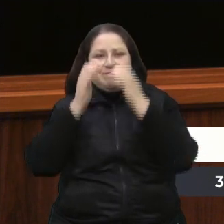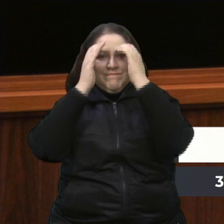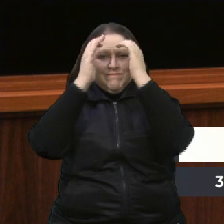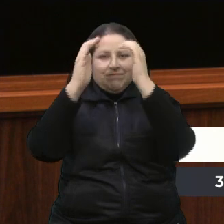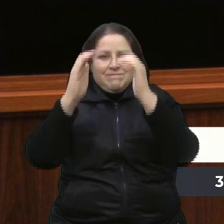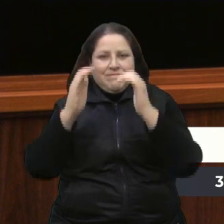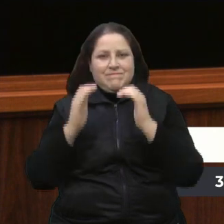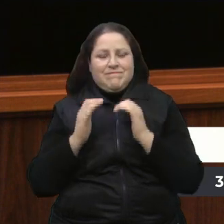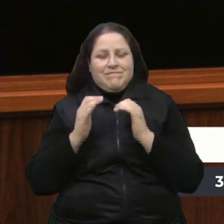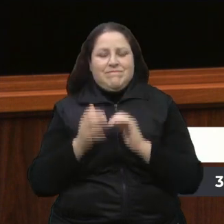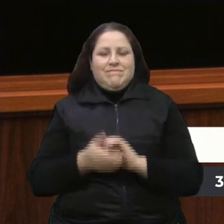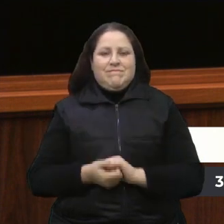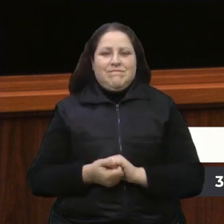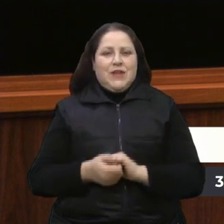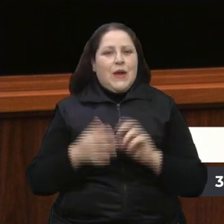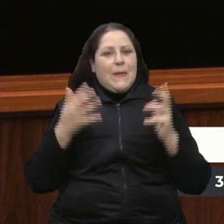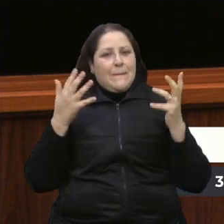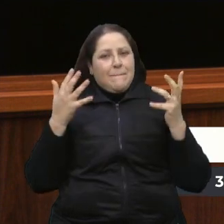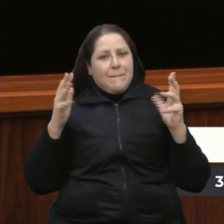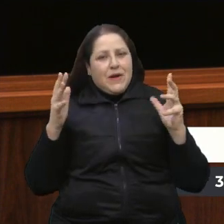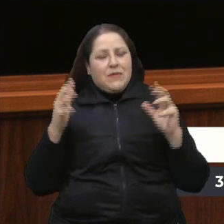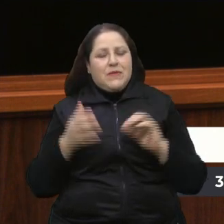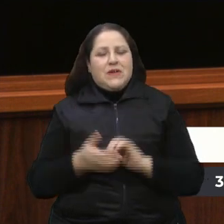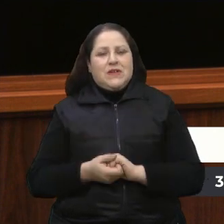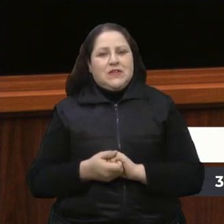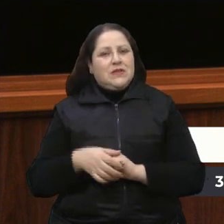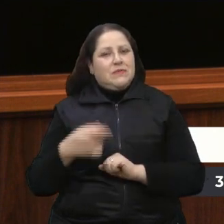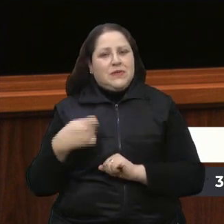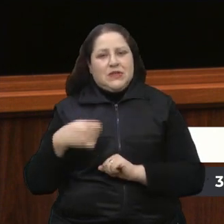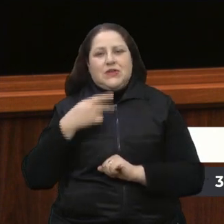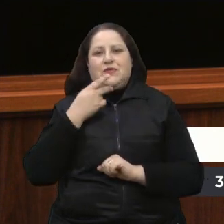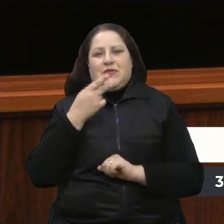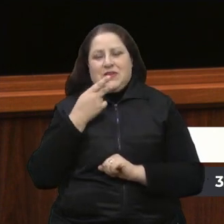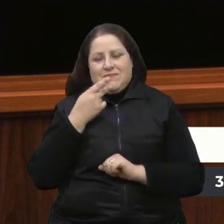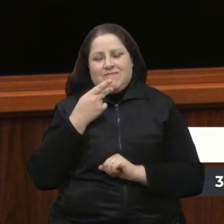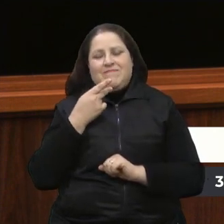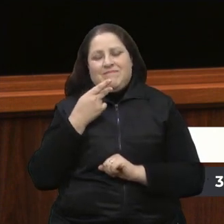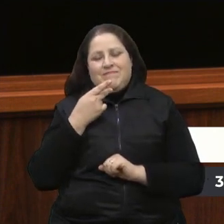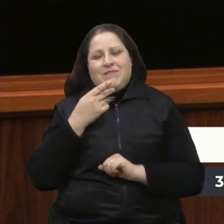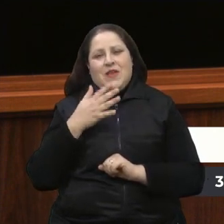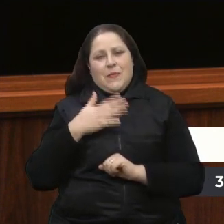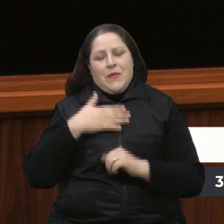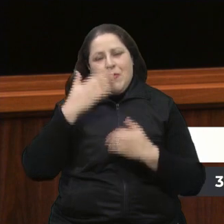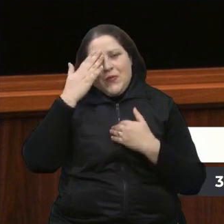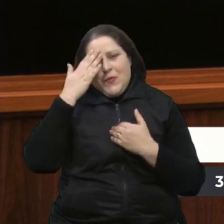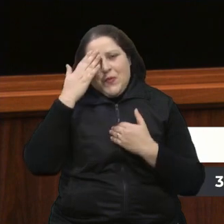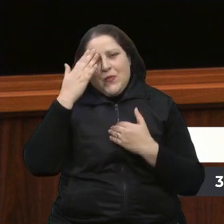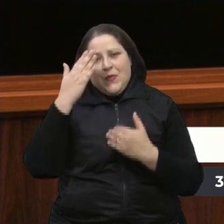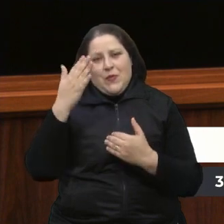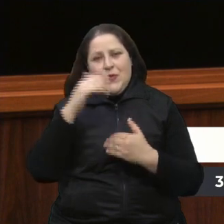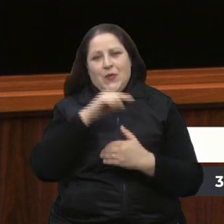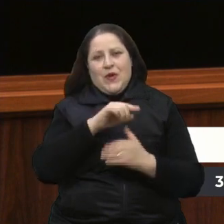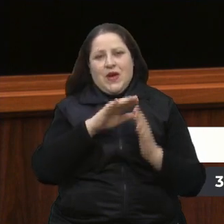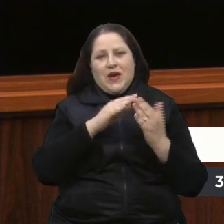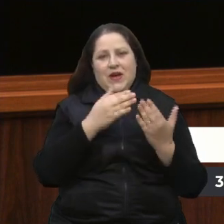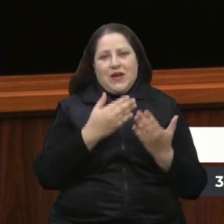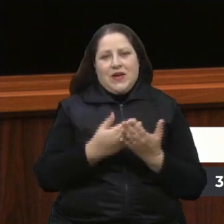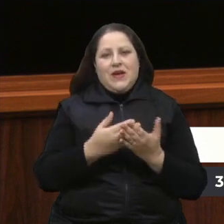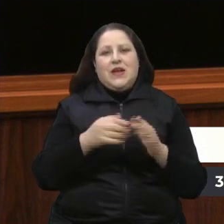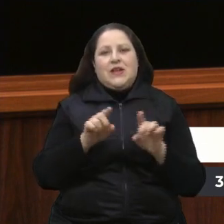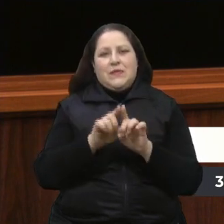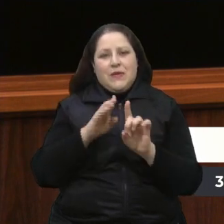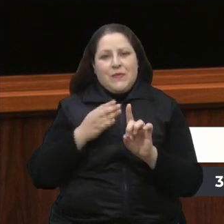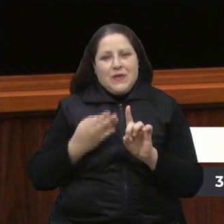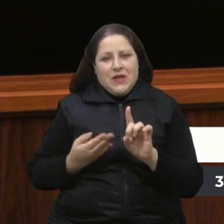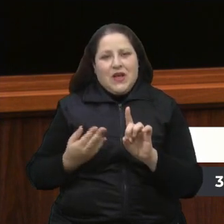então parabéns eu não poderia deixar de falar esse meu agradecimento a essa escola e a essa